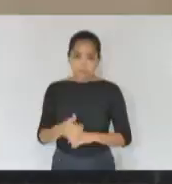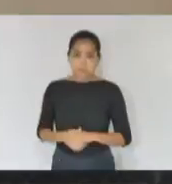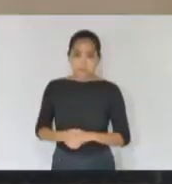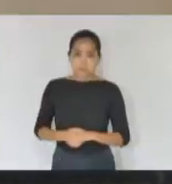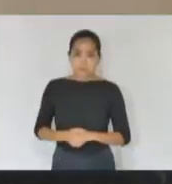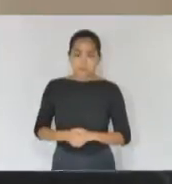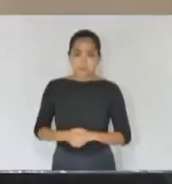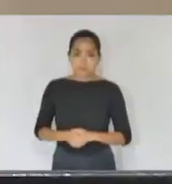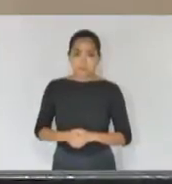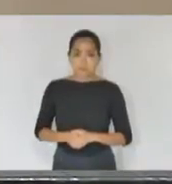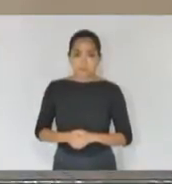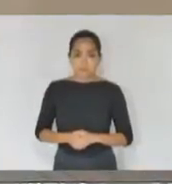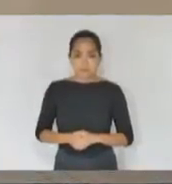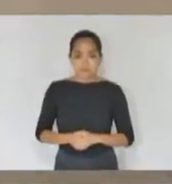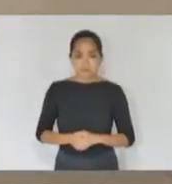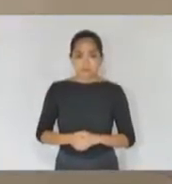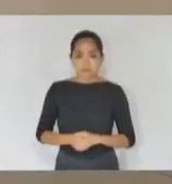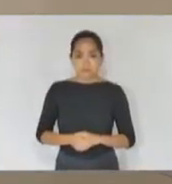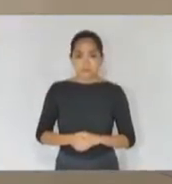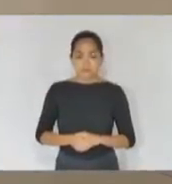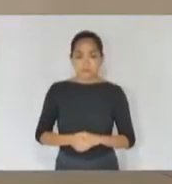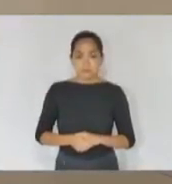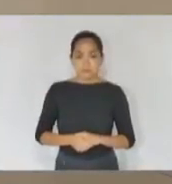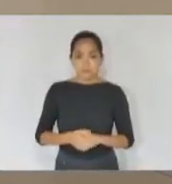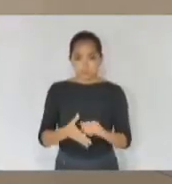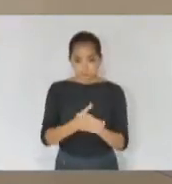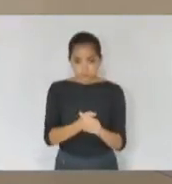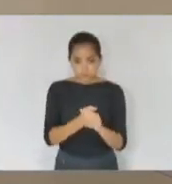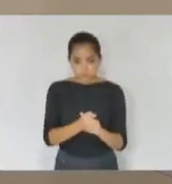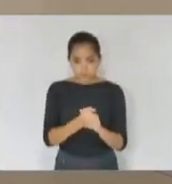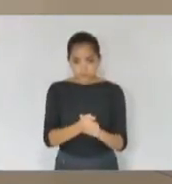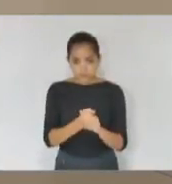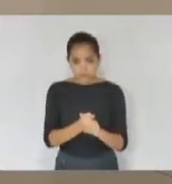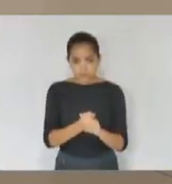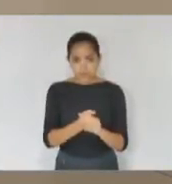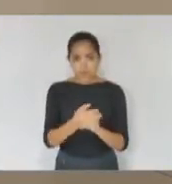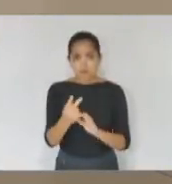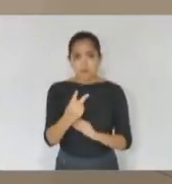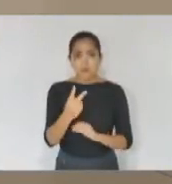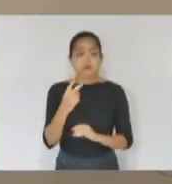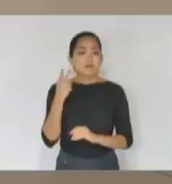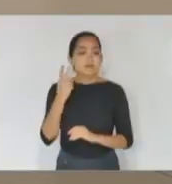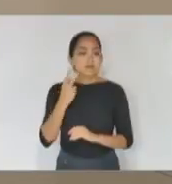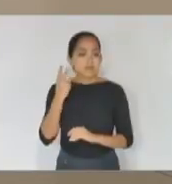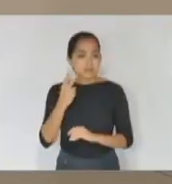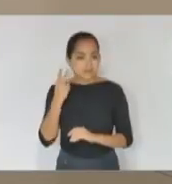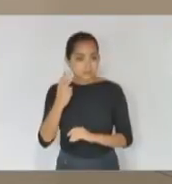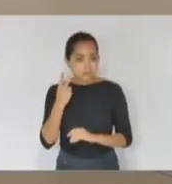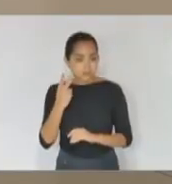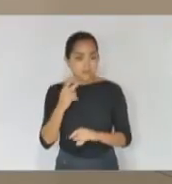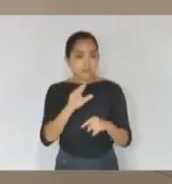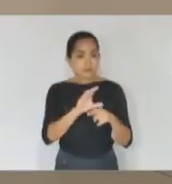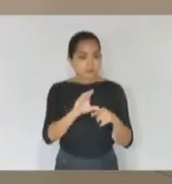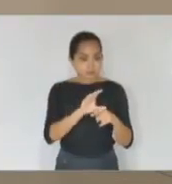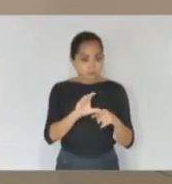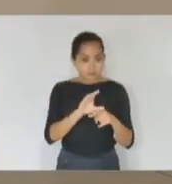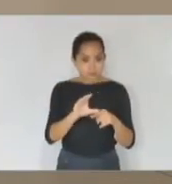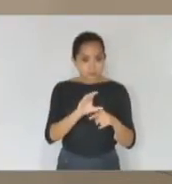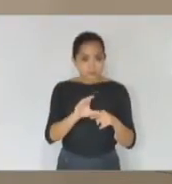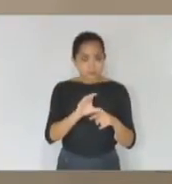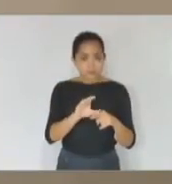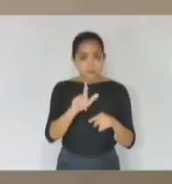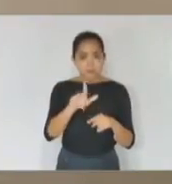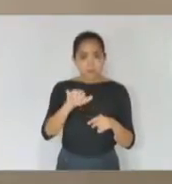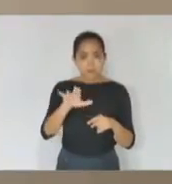Quero cumprimentar aqui 2 grandes vereadores da cidade de Curitibanos, Luiz